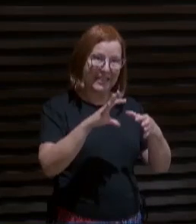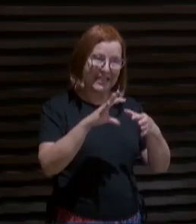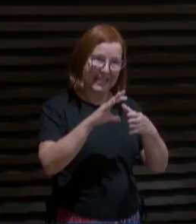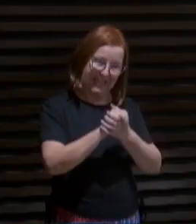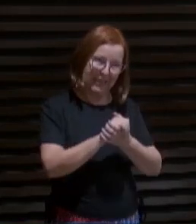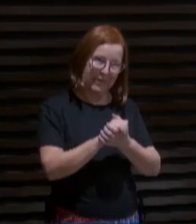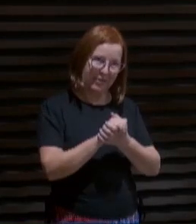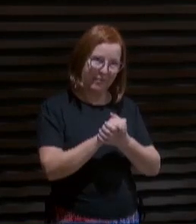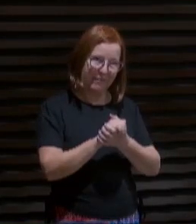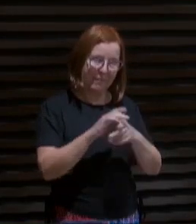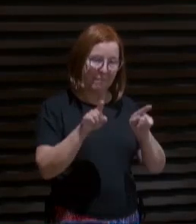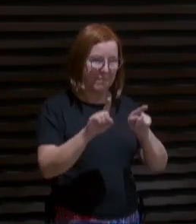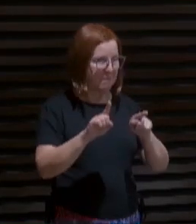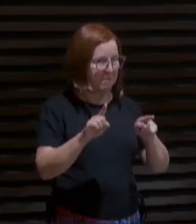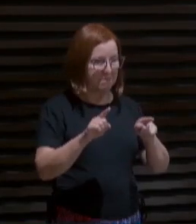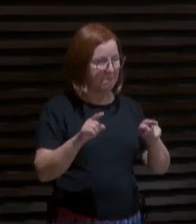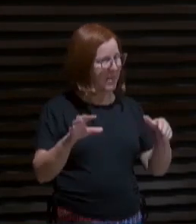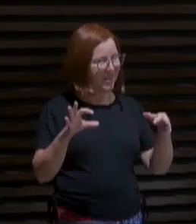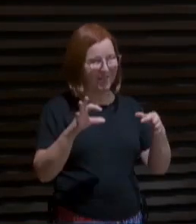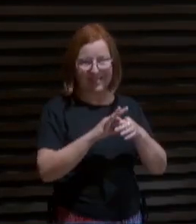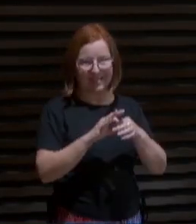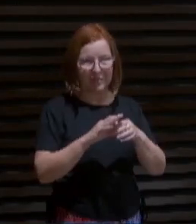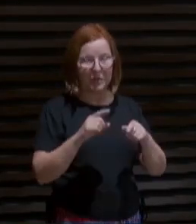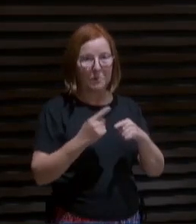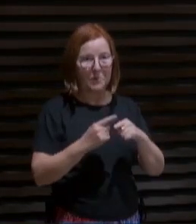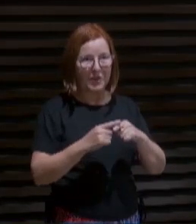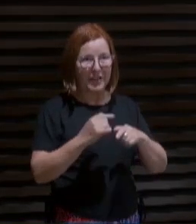como o ferro não se mistura com o barro.